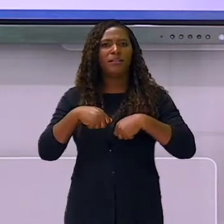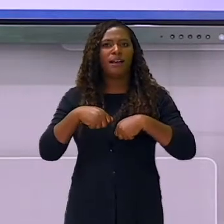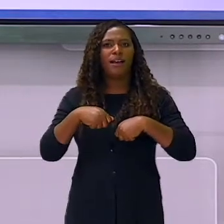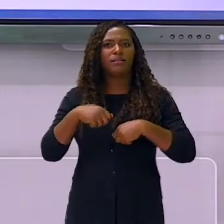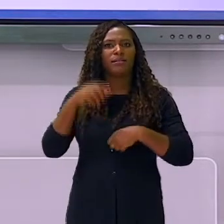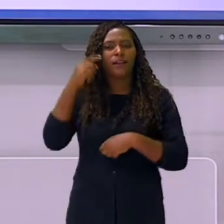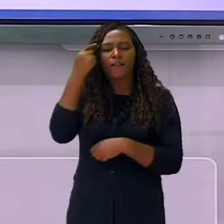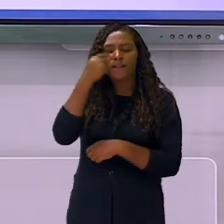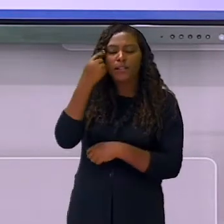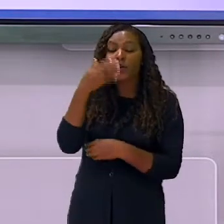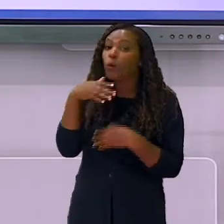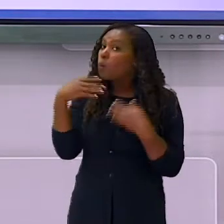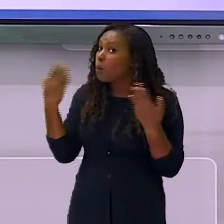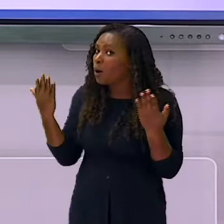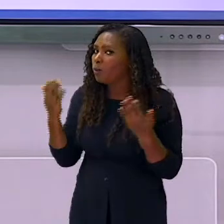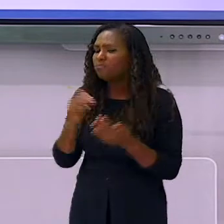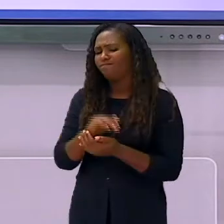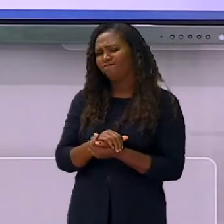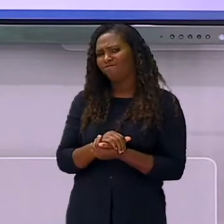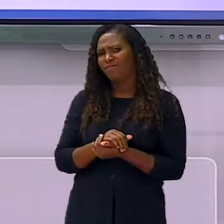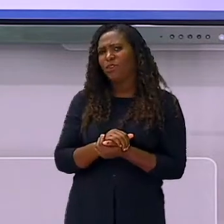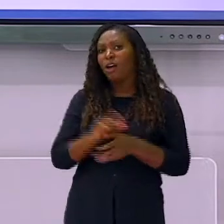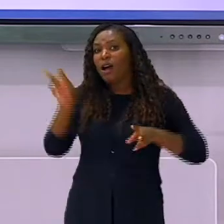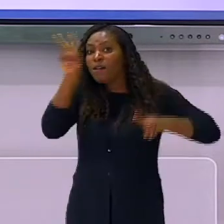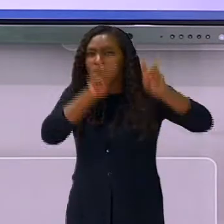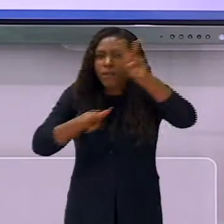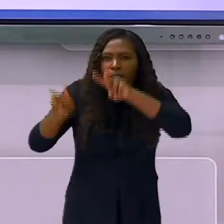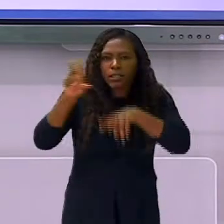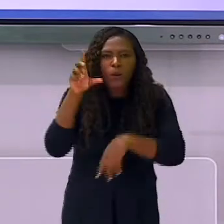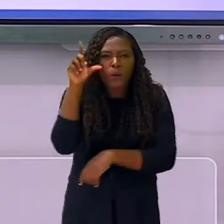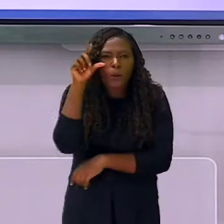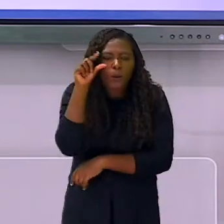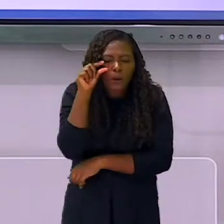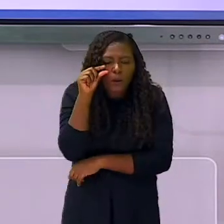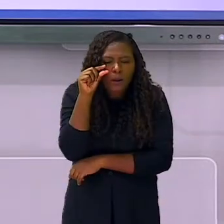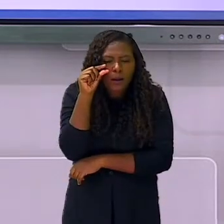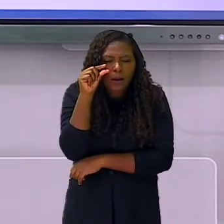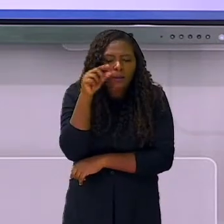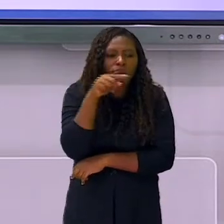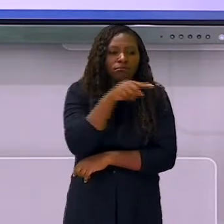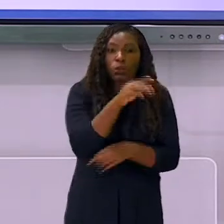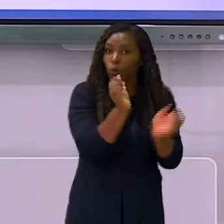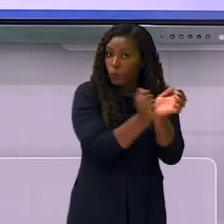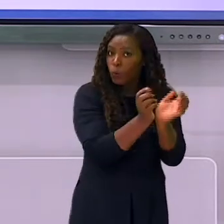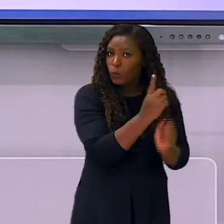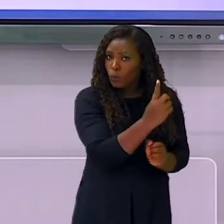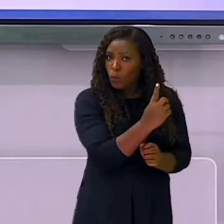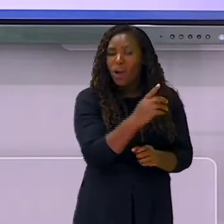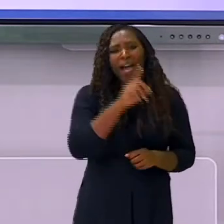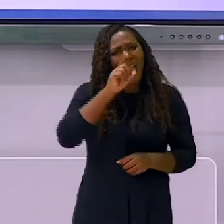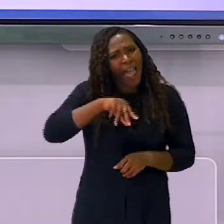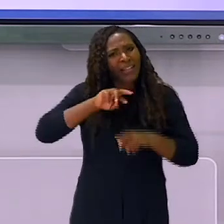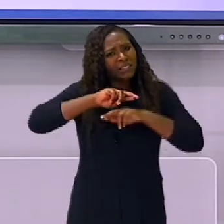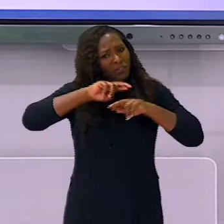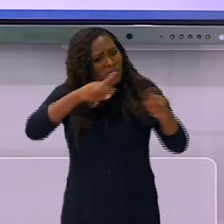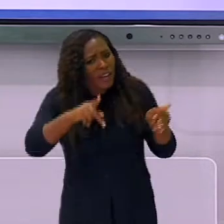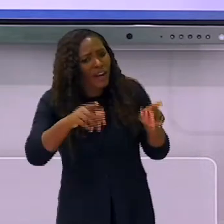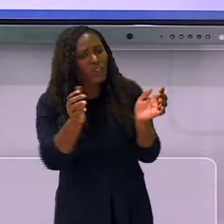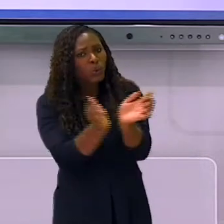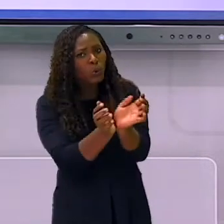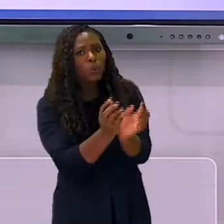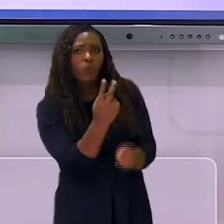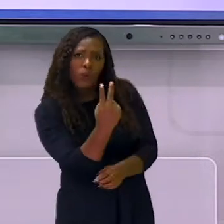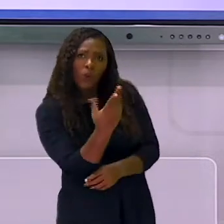baixa visão é diferente de ser cego. A baixa visão é uma condição intermediária